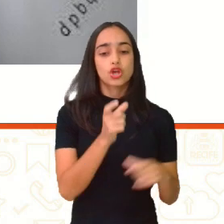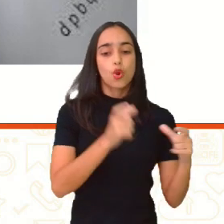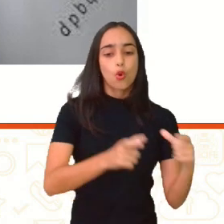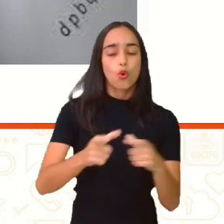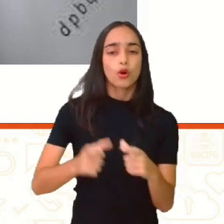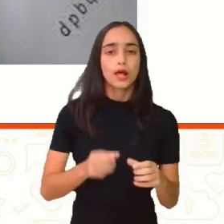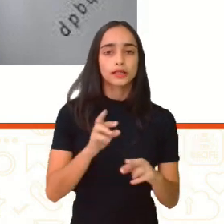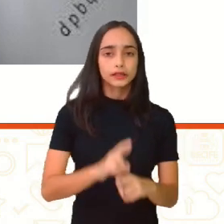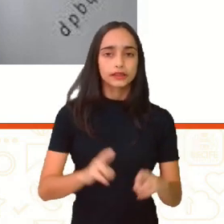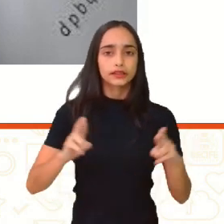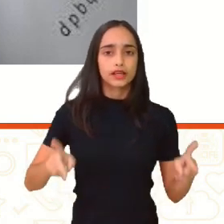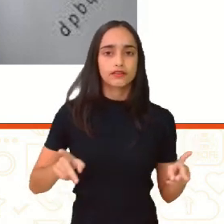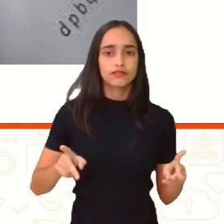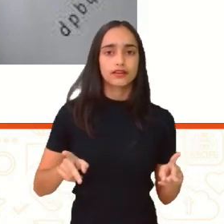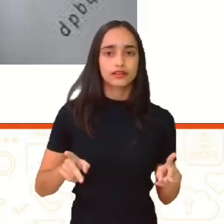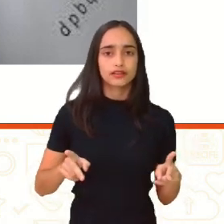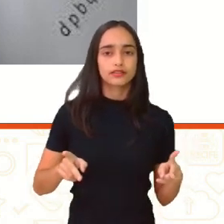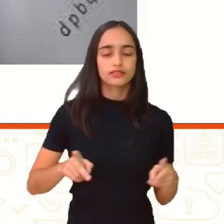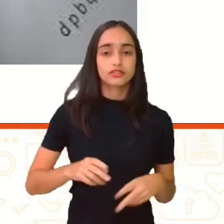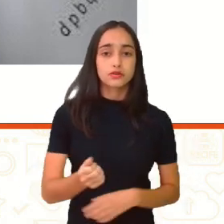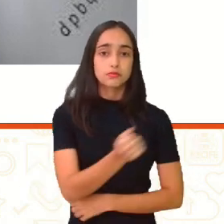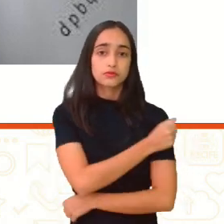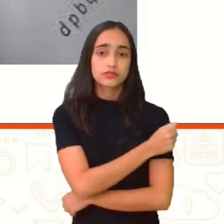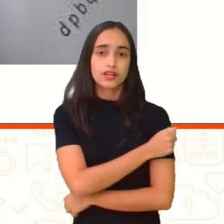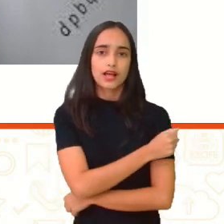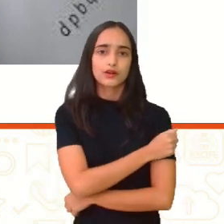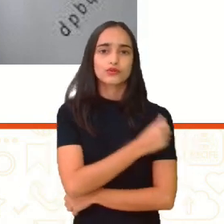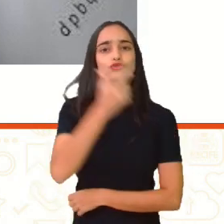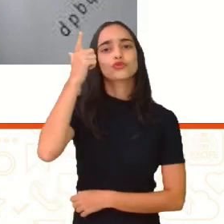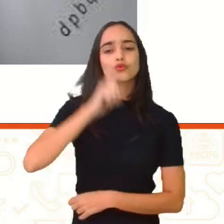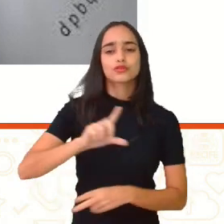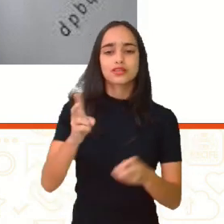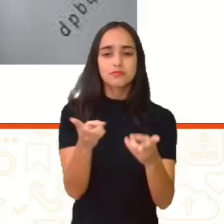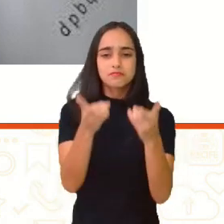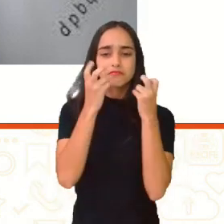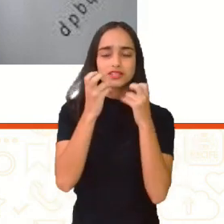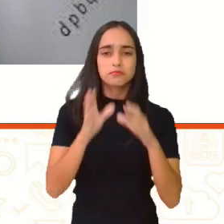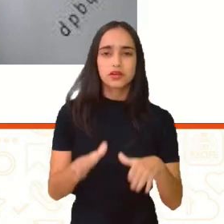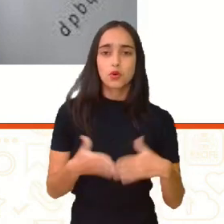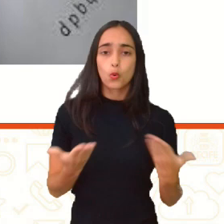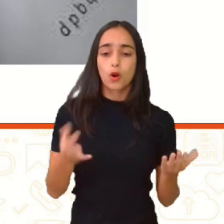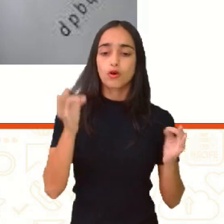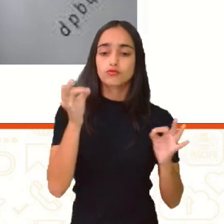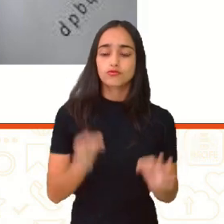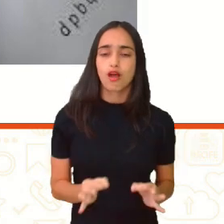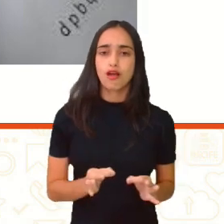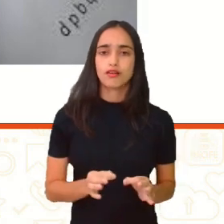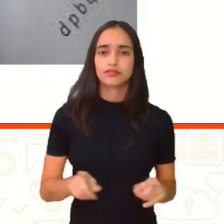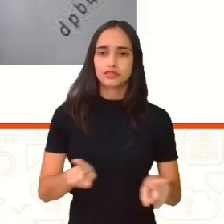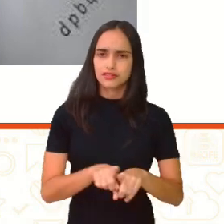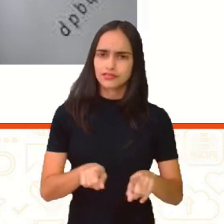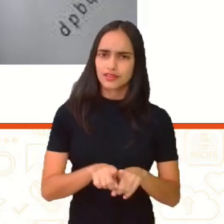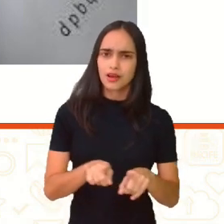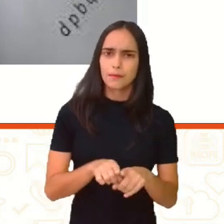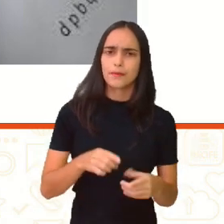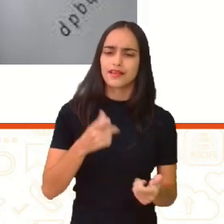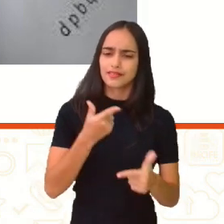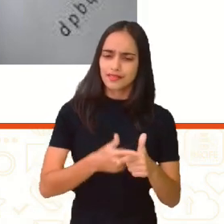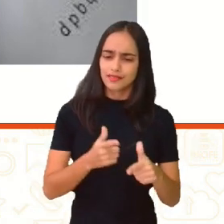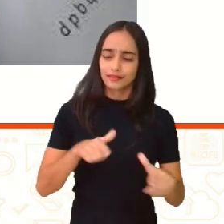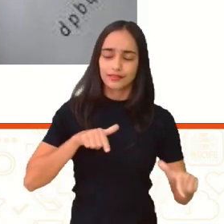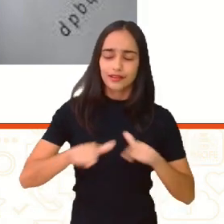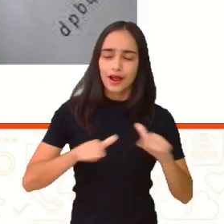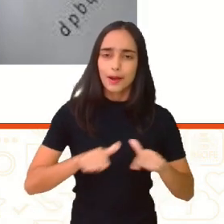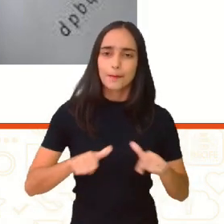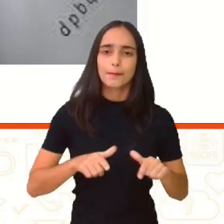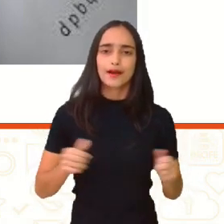estudante identifique, estabeleça essa relação do grafema. E também já pode trabalhar a questão do fonema também, interessante que faça as duas